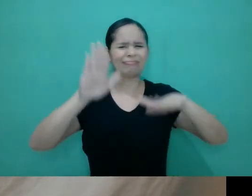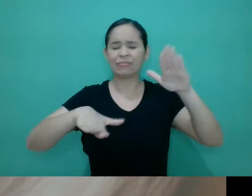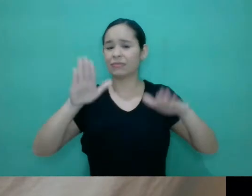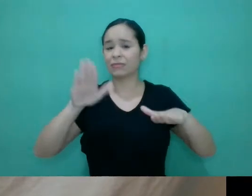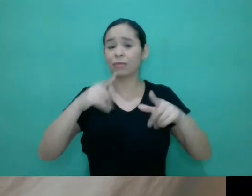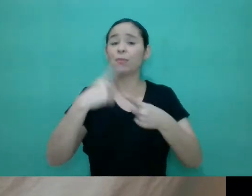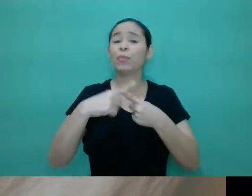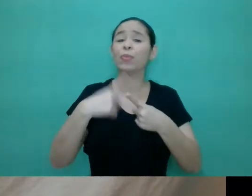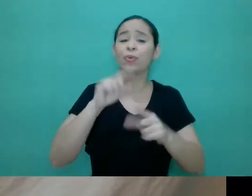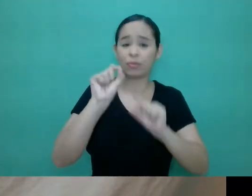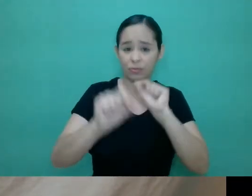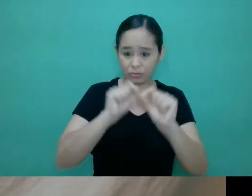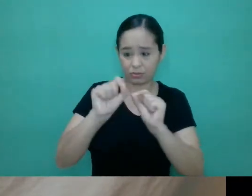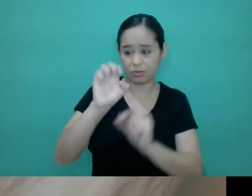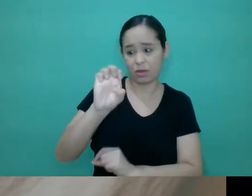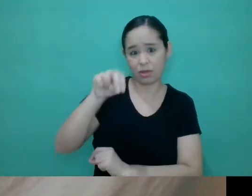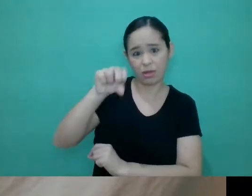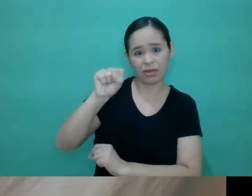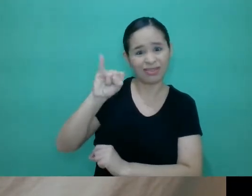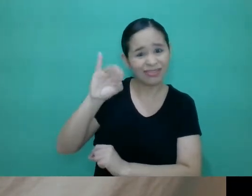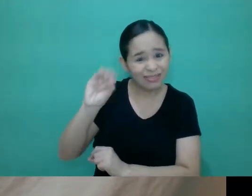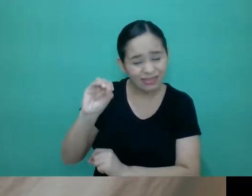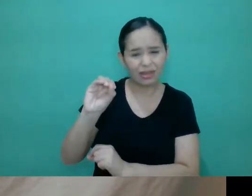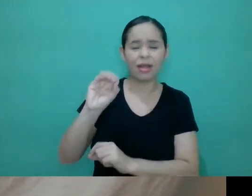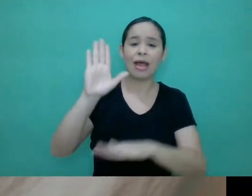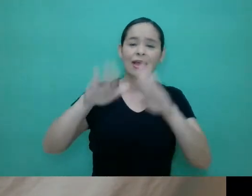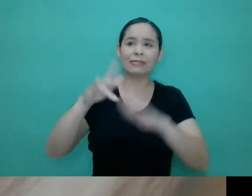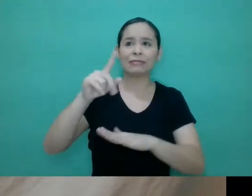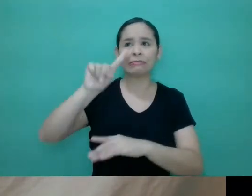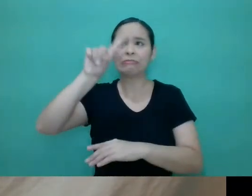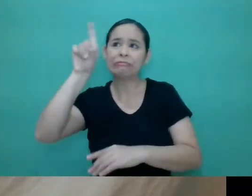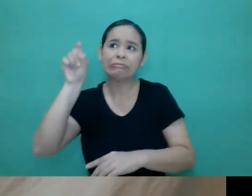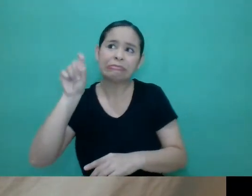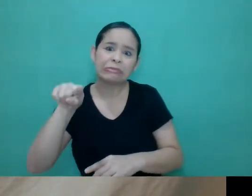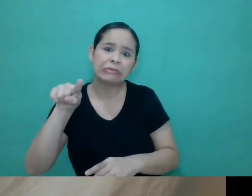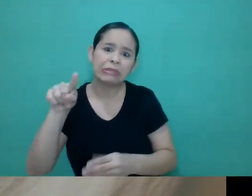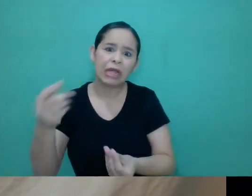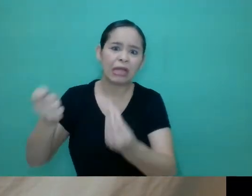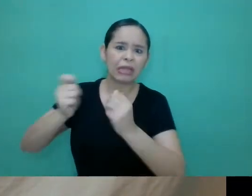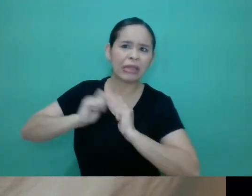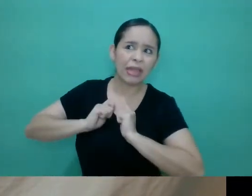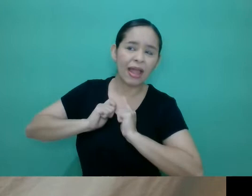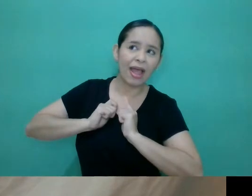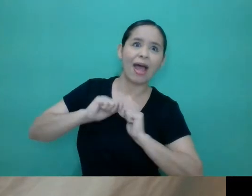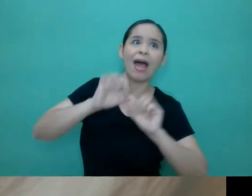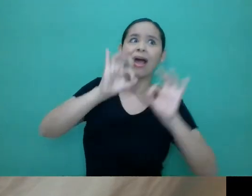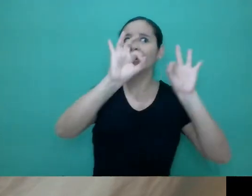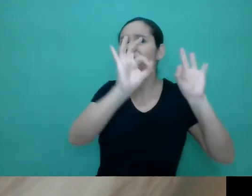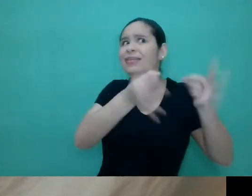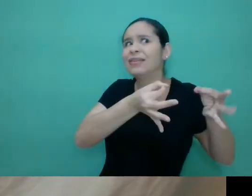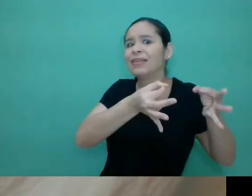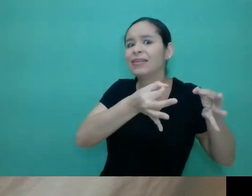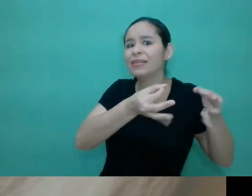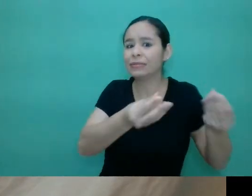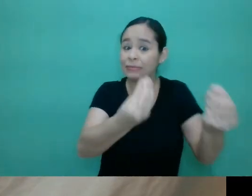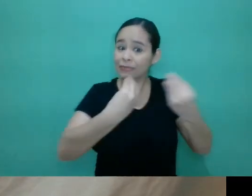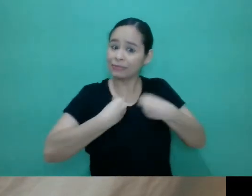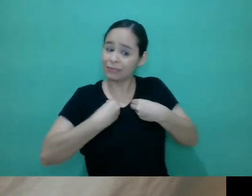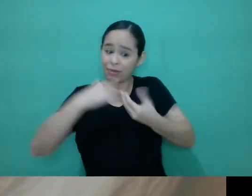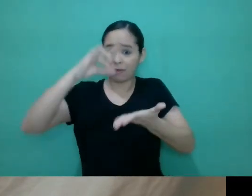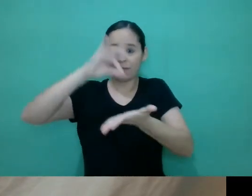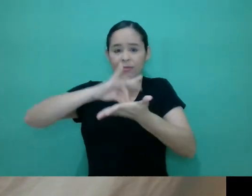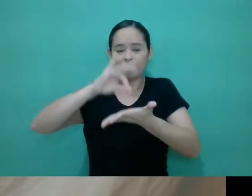que o ensaio destrói incertezas, introduz a dúvida, ele pretende avançar em algumas verdades. Ele tem uma